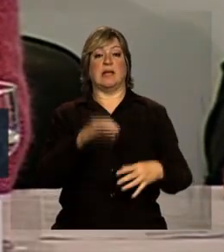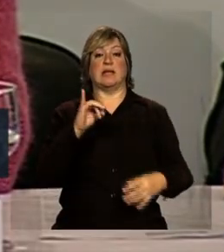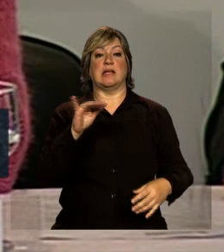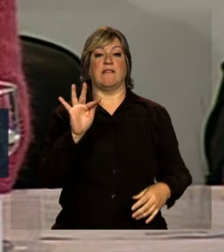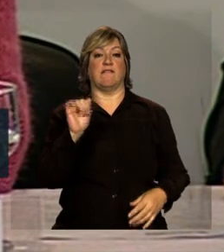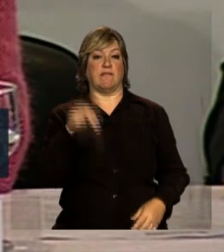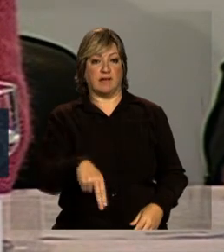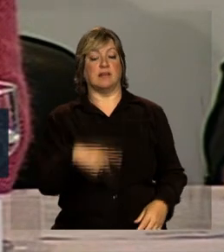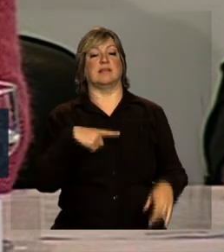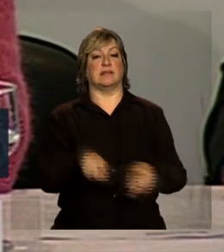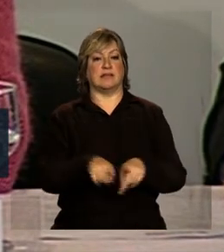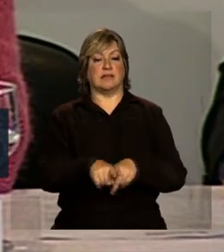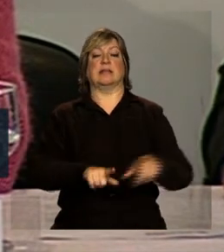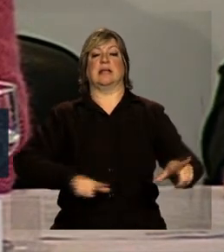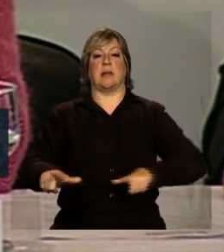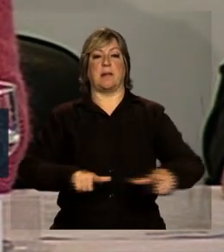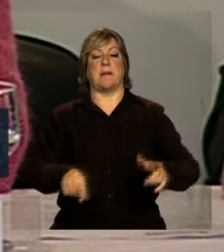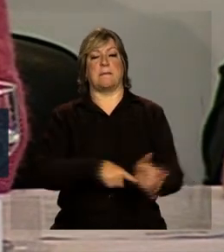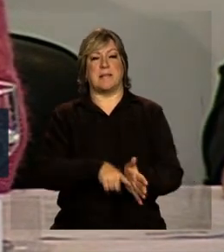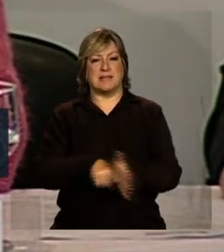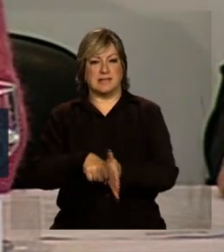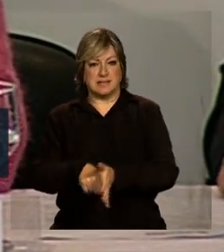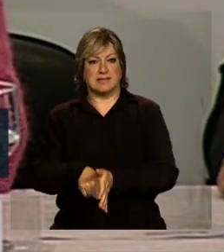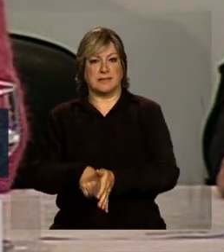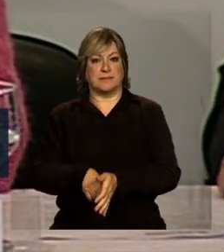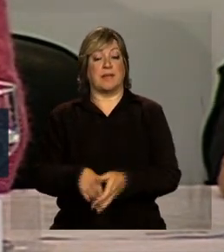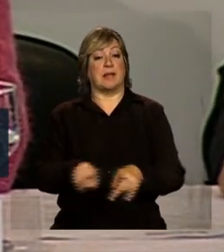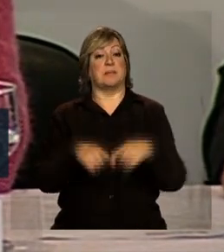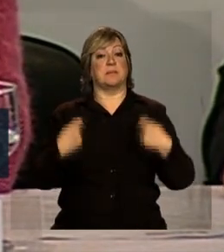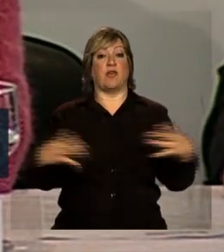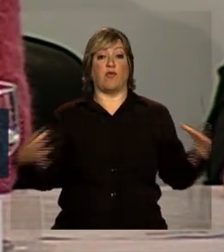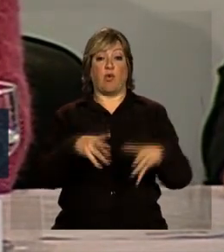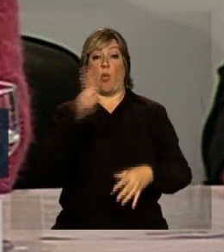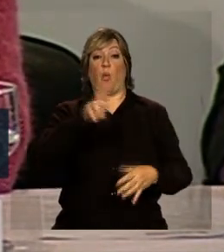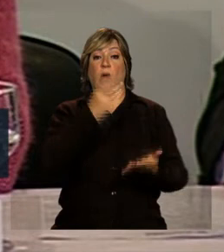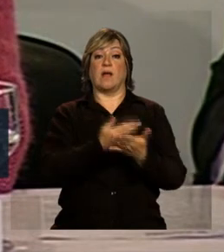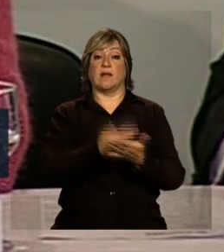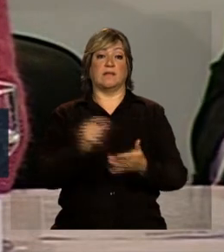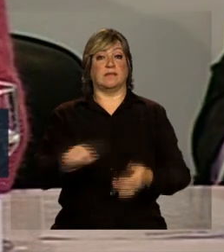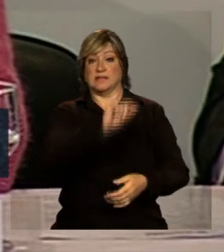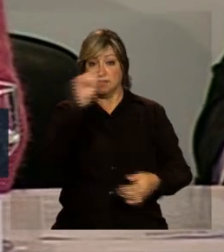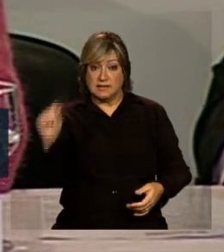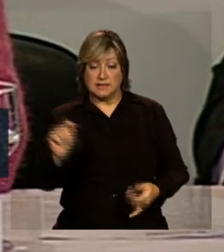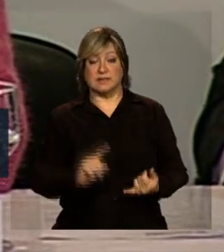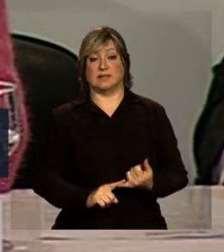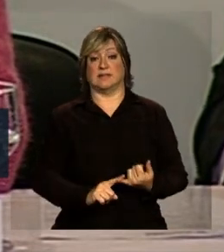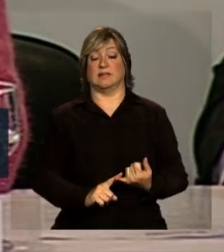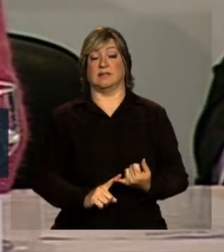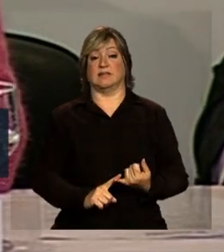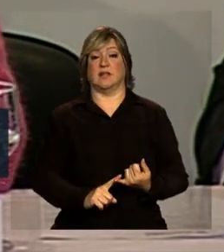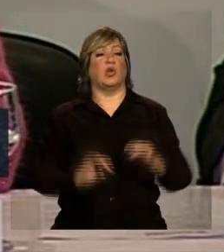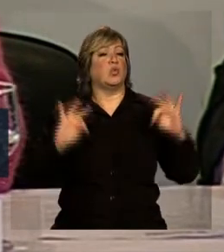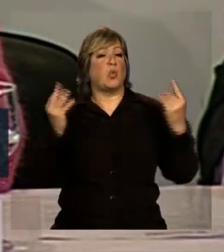trabalhar também nessa pesquisa. Vamos ter que envolver universidades, vamos ter que envolver